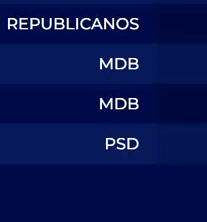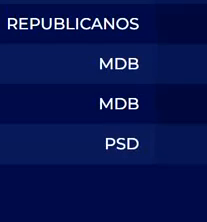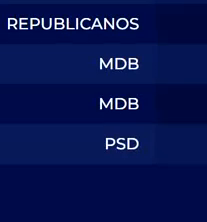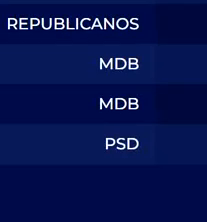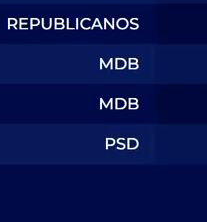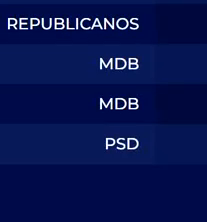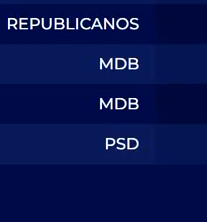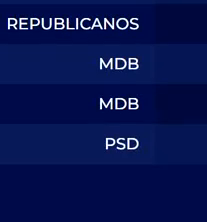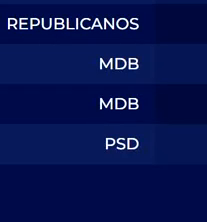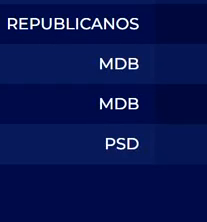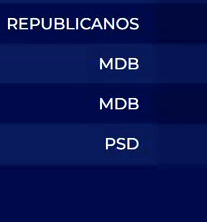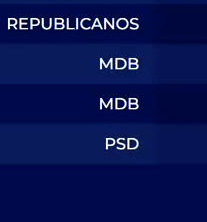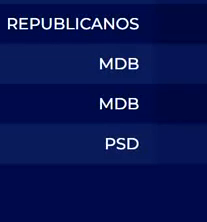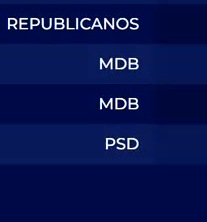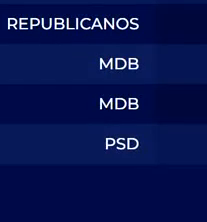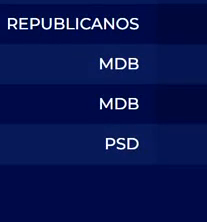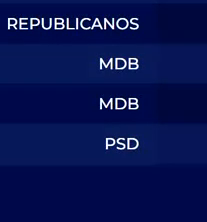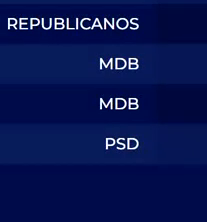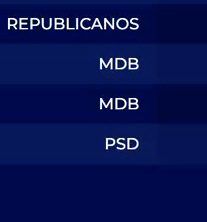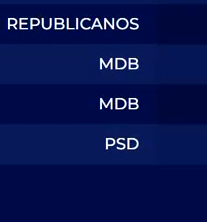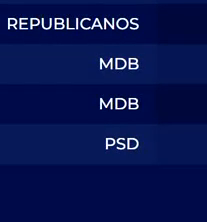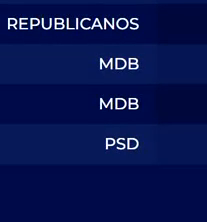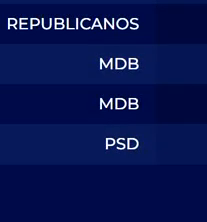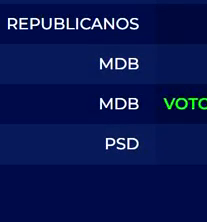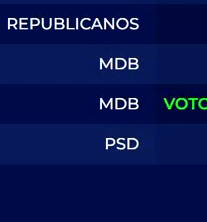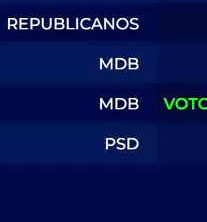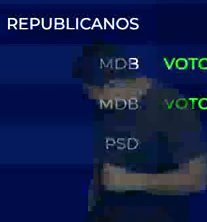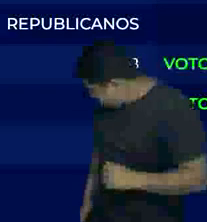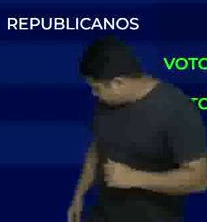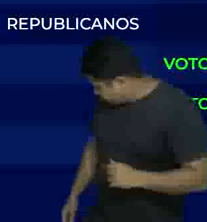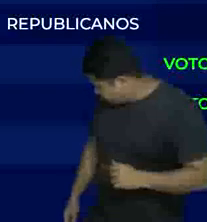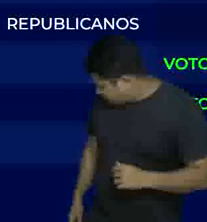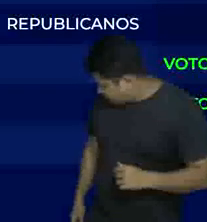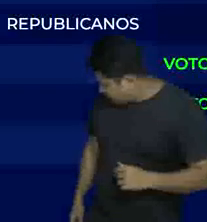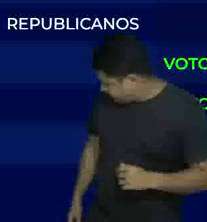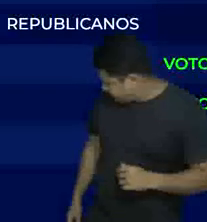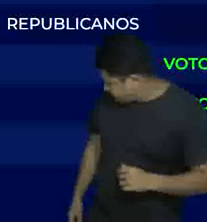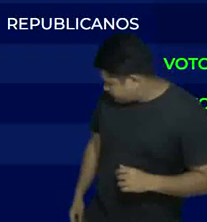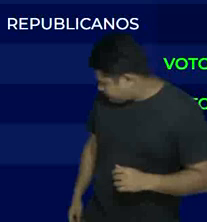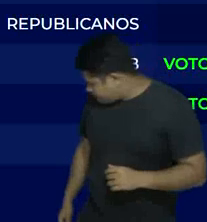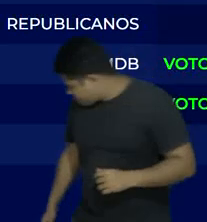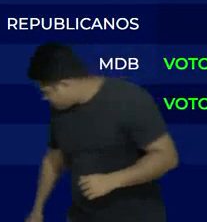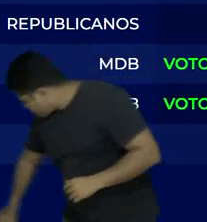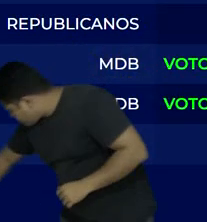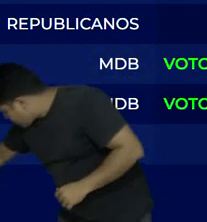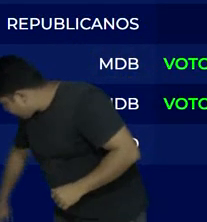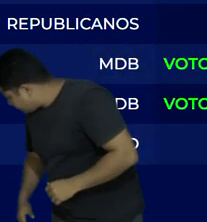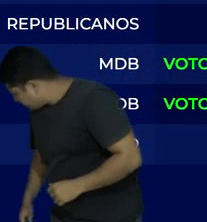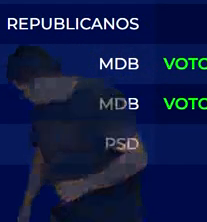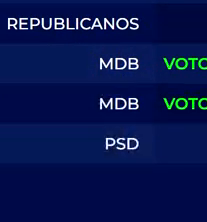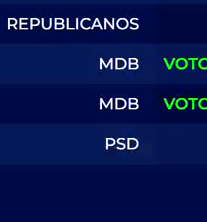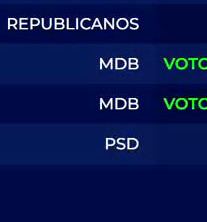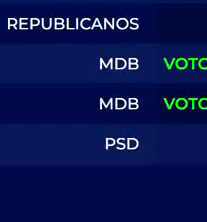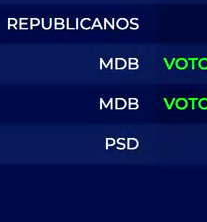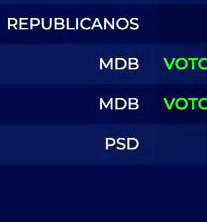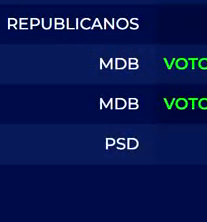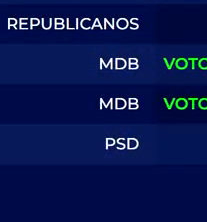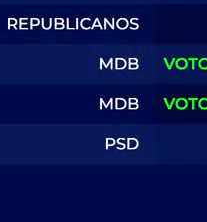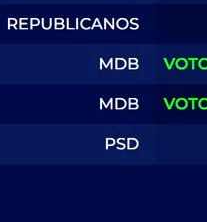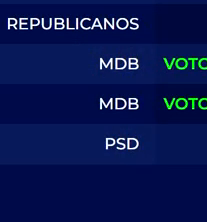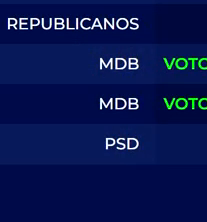Quem vota sim, mantém o veto. Quem vota não, rejeita o veto.